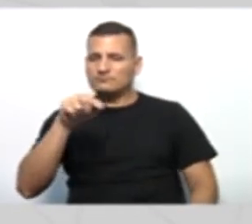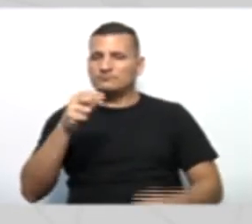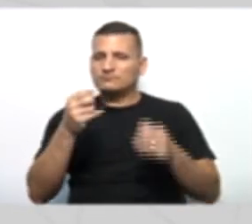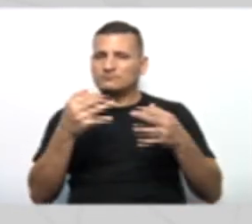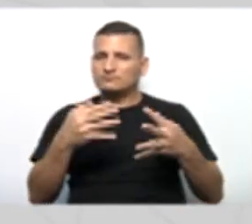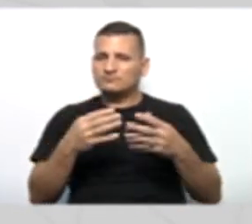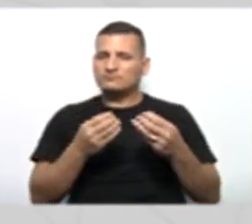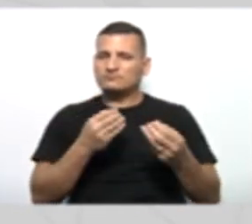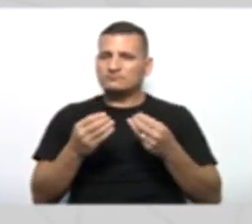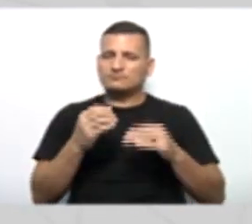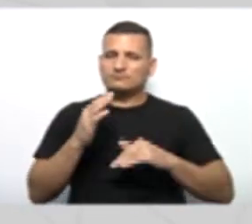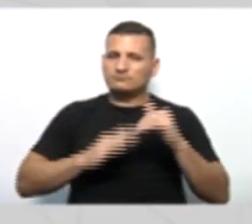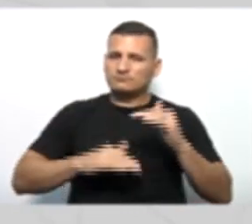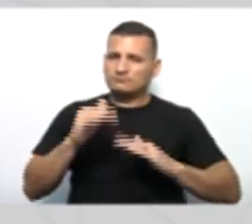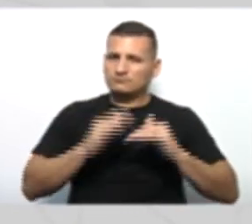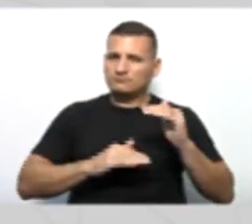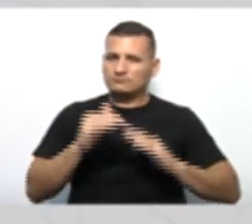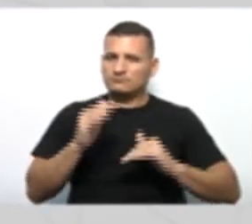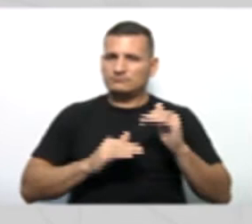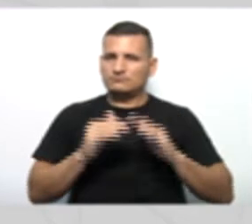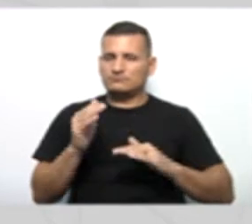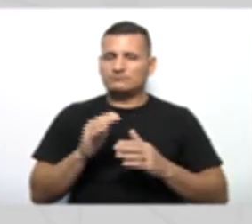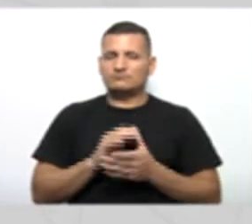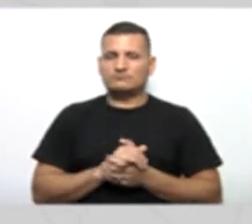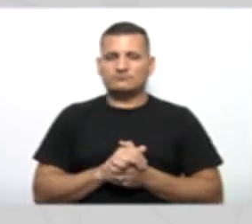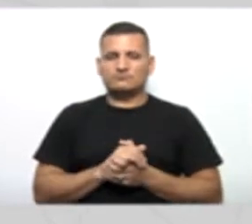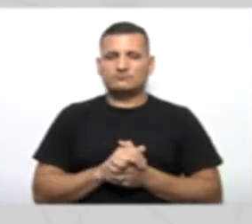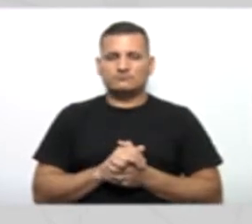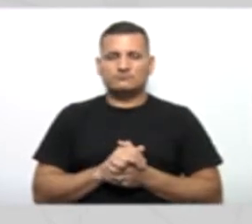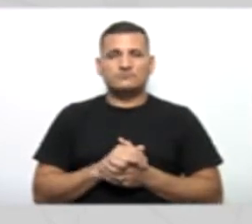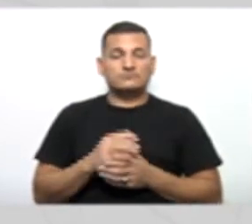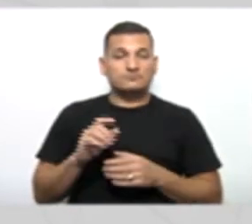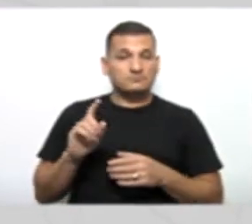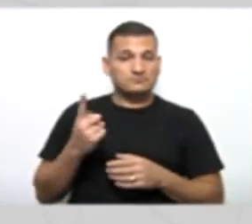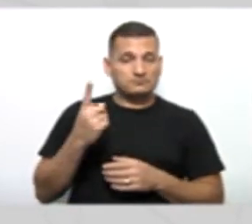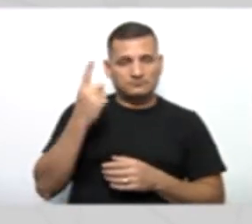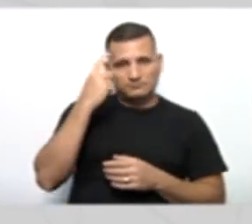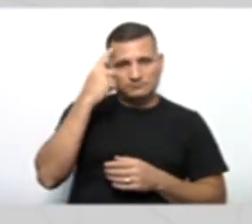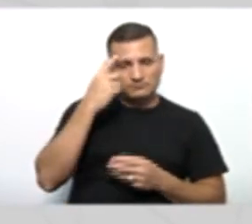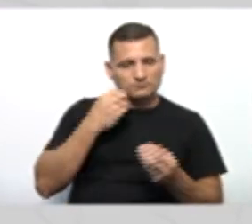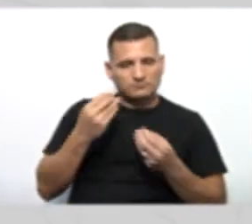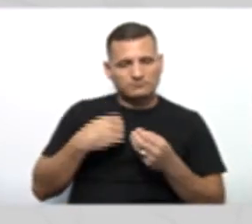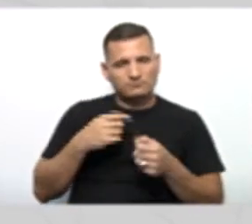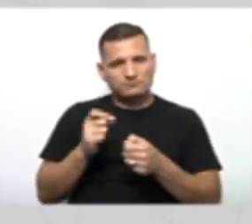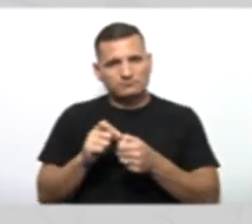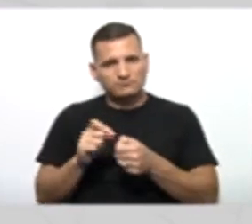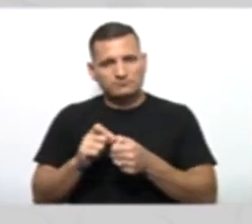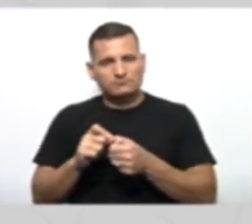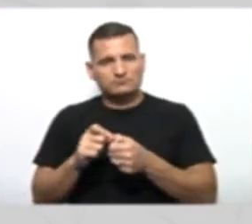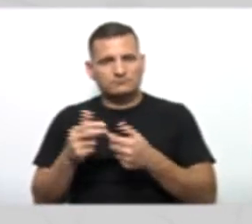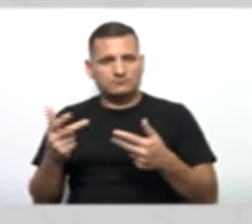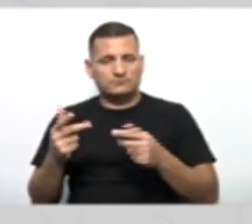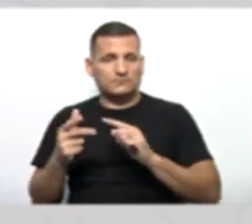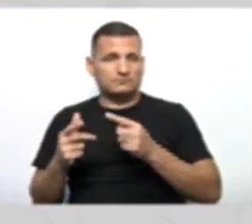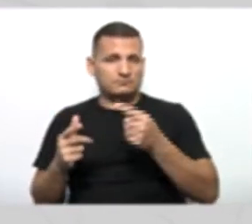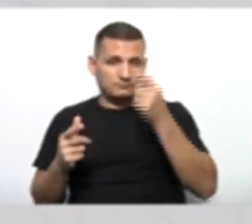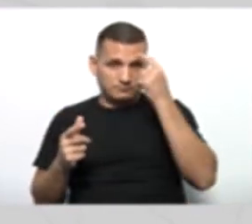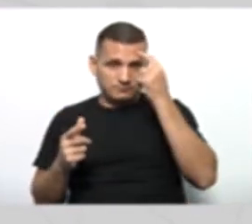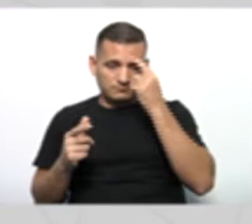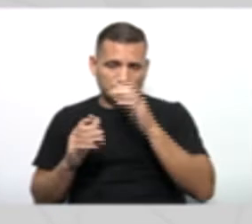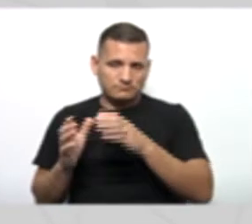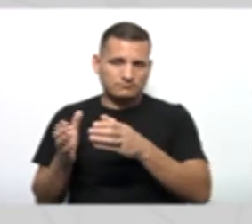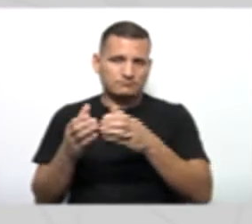profissional dos componentes da entidade primeiro penso em como eu devo agir depois eu devo pensar coletivamente